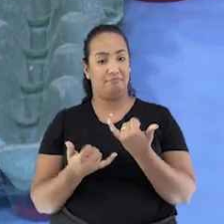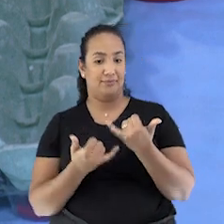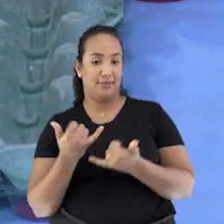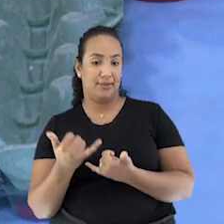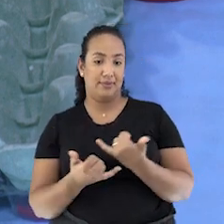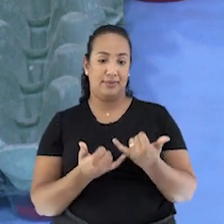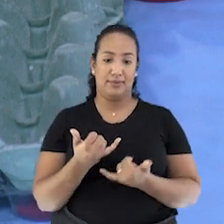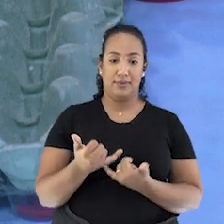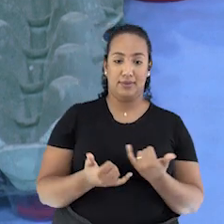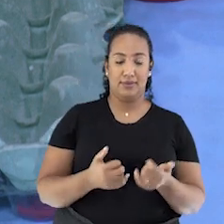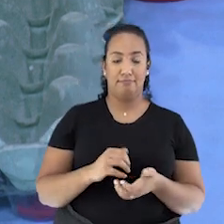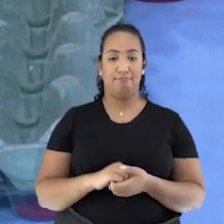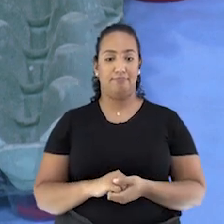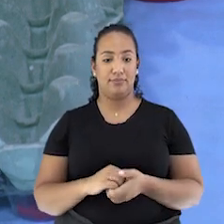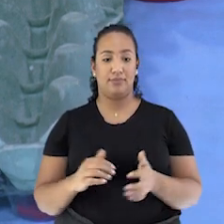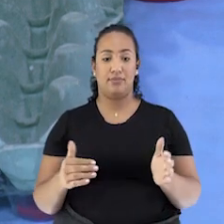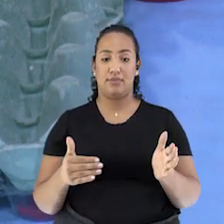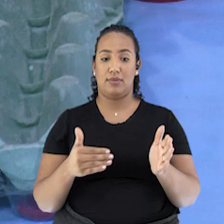O vermelho.